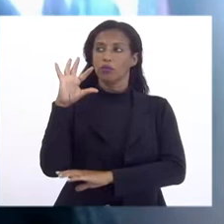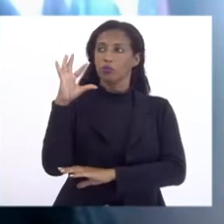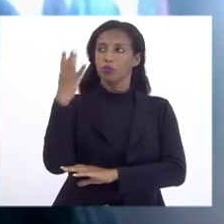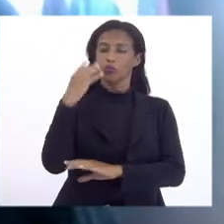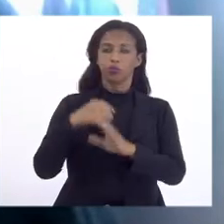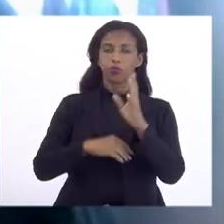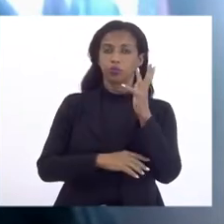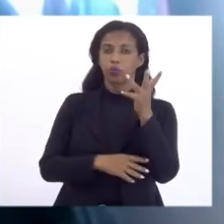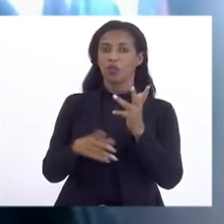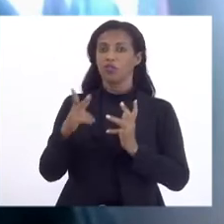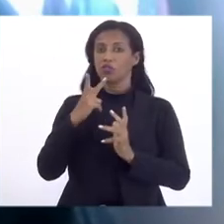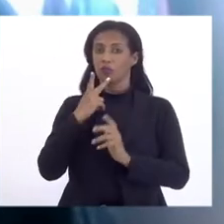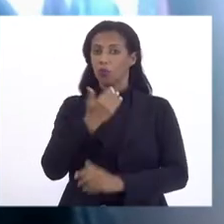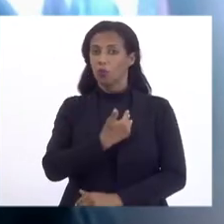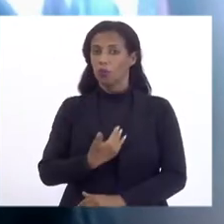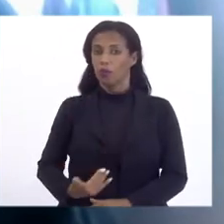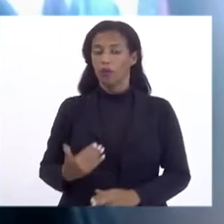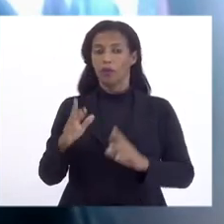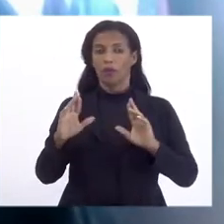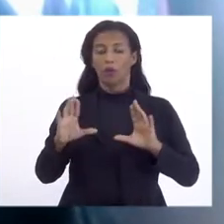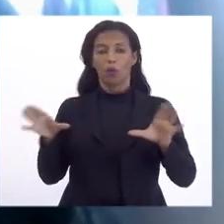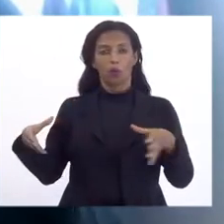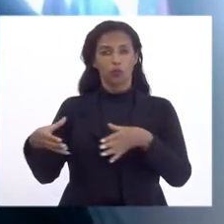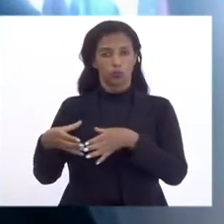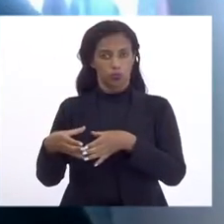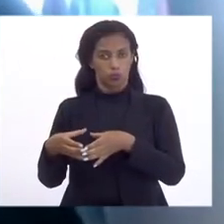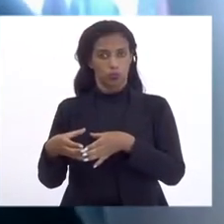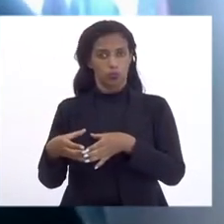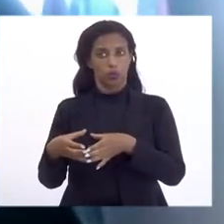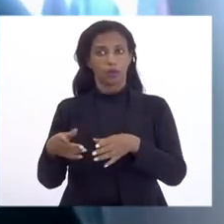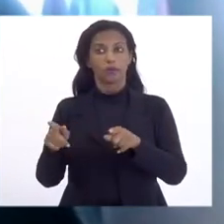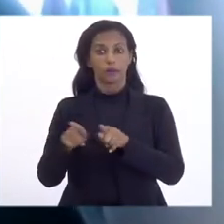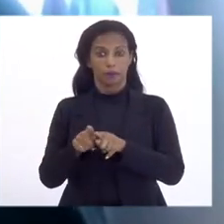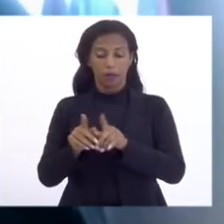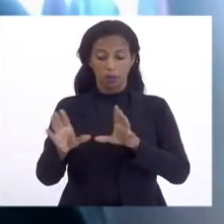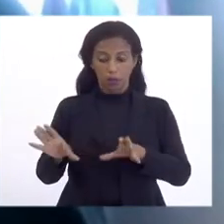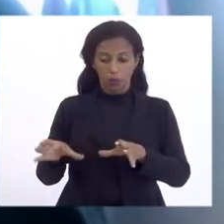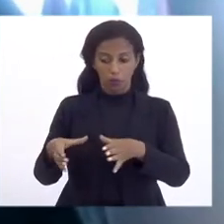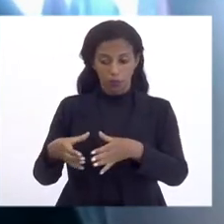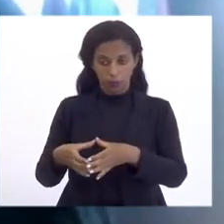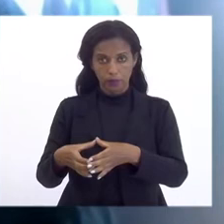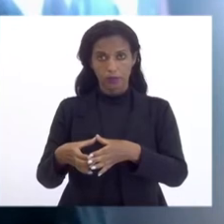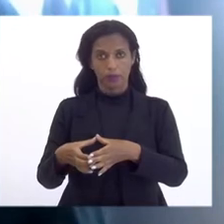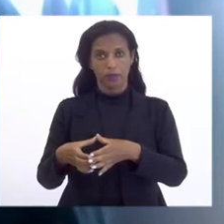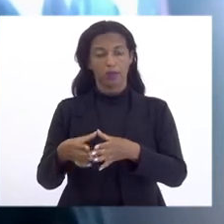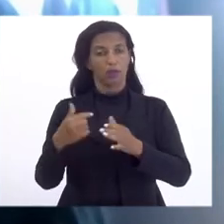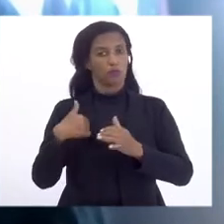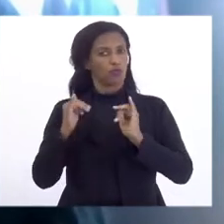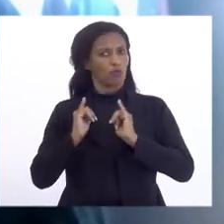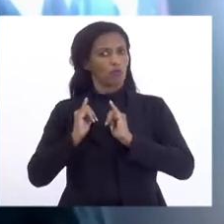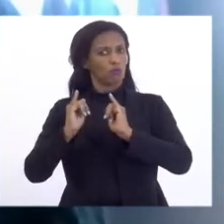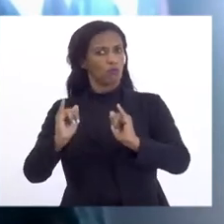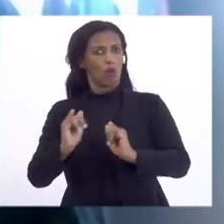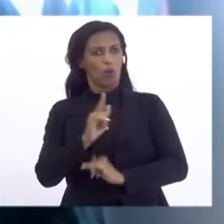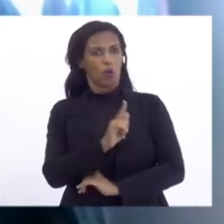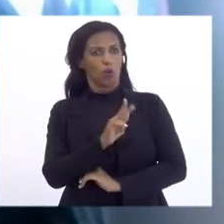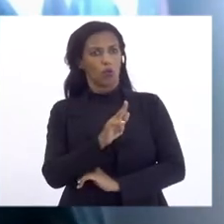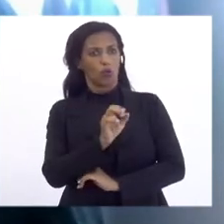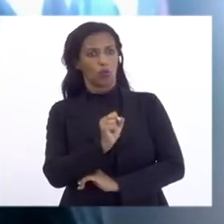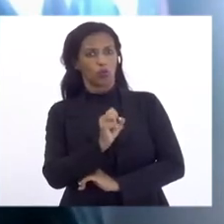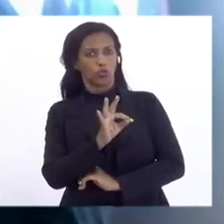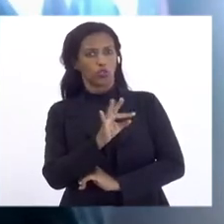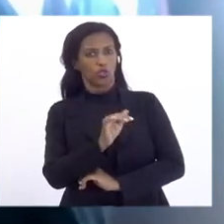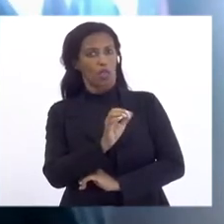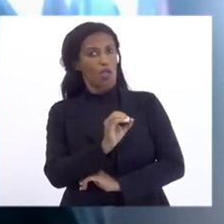audiência conjunta em vista do assunto ambiental. Aliás, a comissão, eu tinha informado ao Gustavo Schmidt, eles até